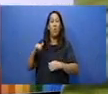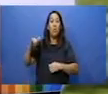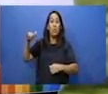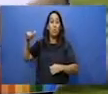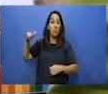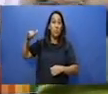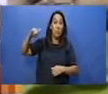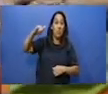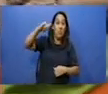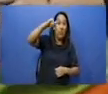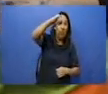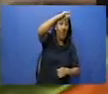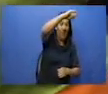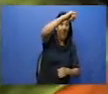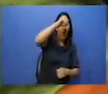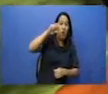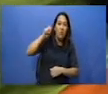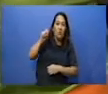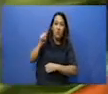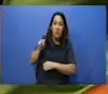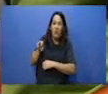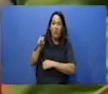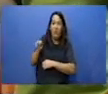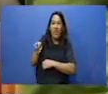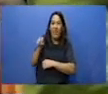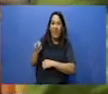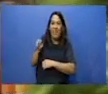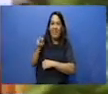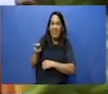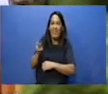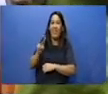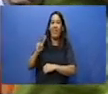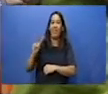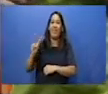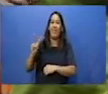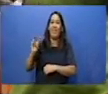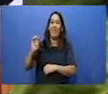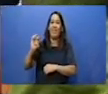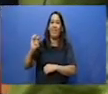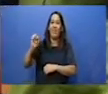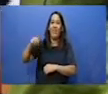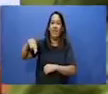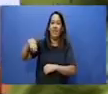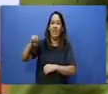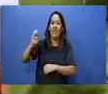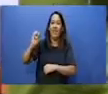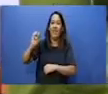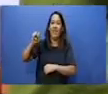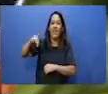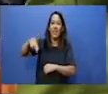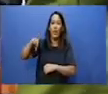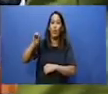avião. Só que aí há uma divergência. O que é divergência? Quando algum